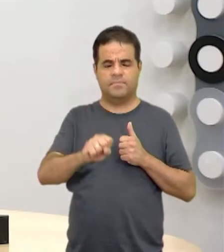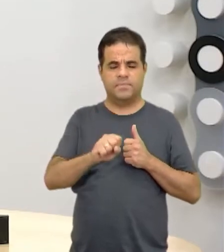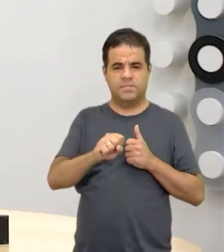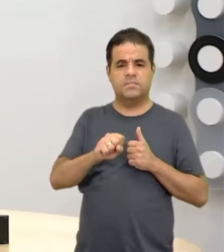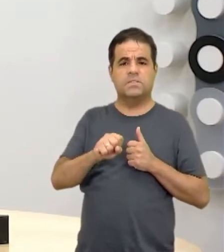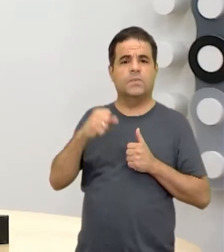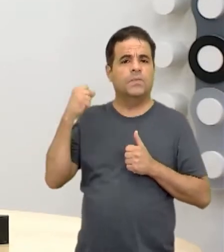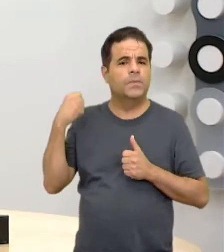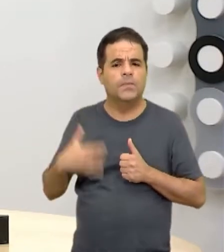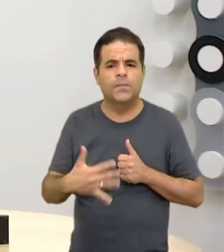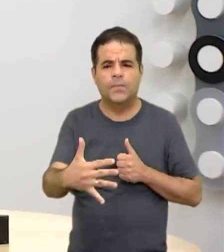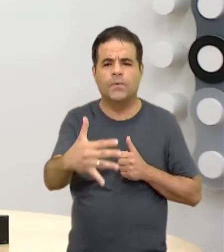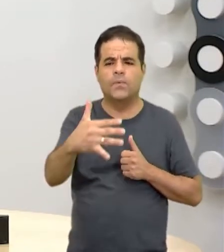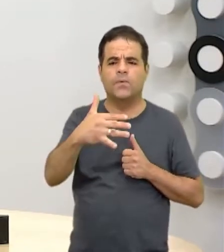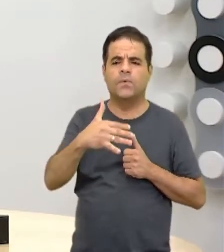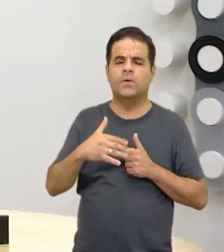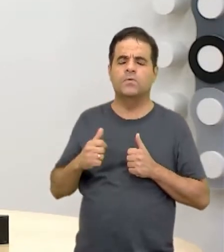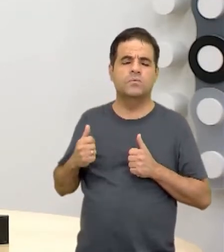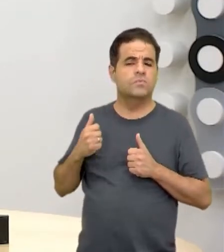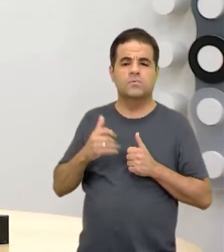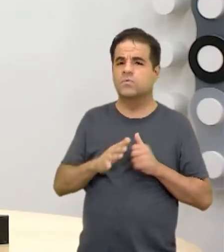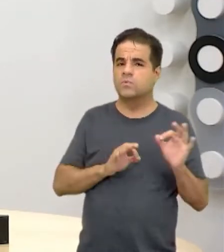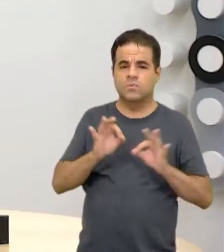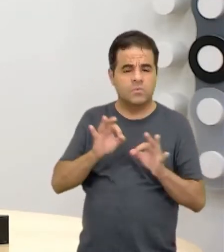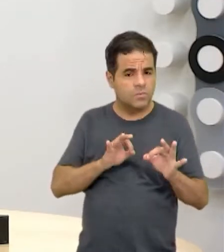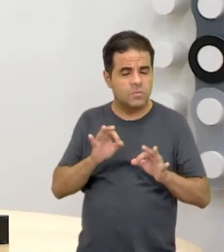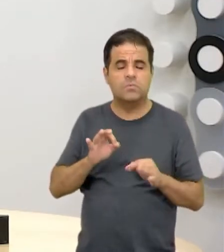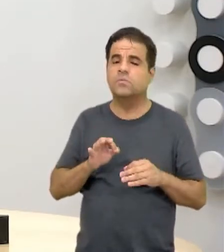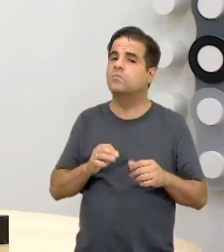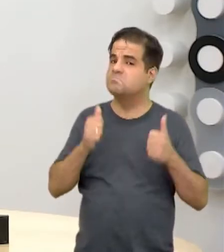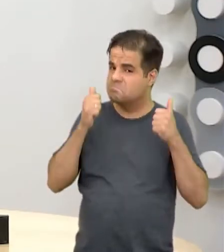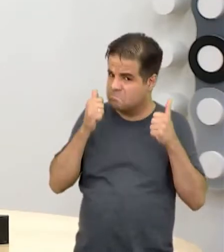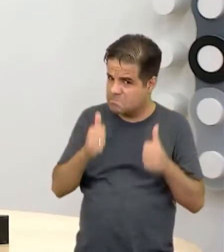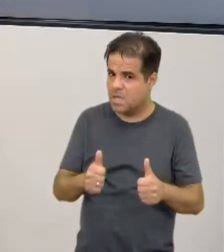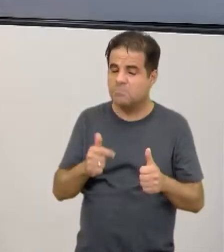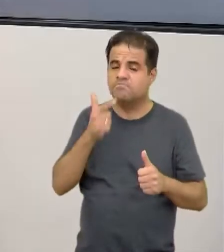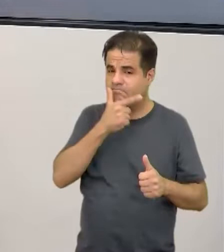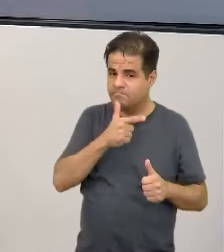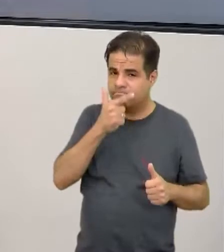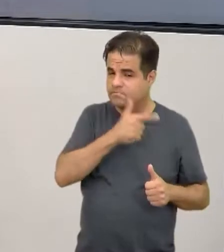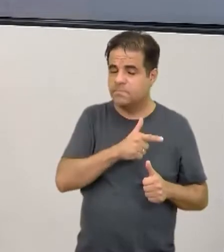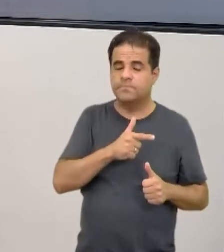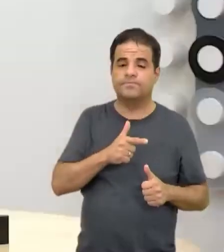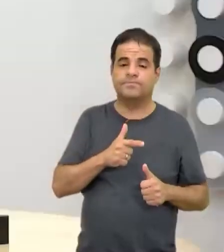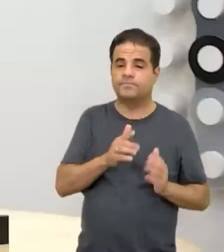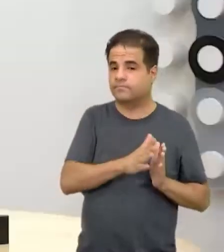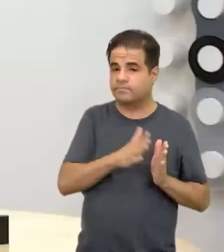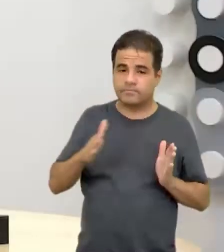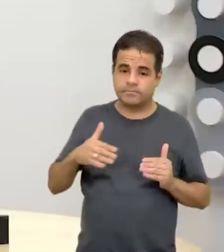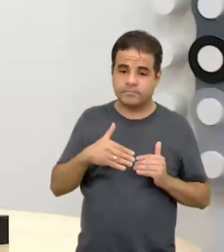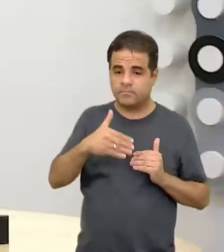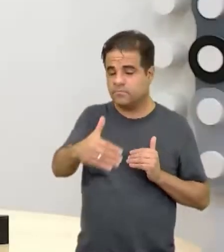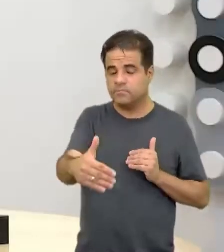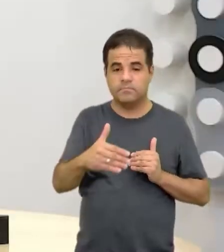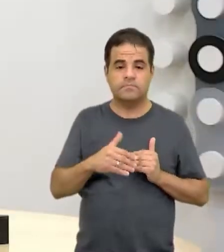questão do outro homem Cro-Magnon, né? Muito bem. Então, O olha, Giovanni colocou, acho que a questão